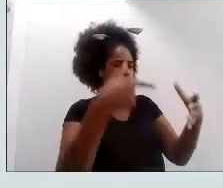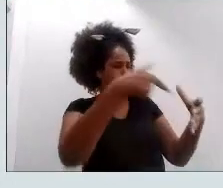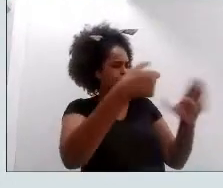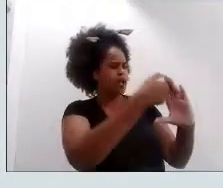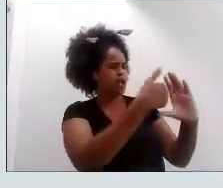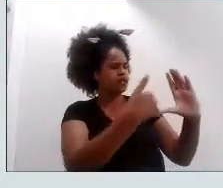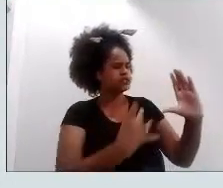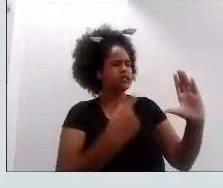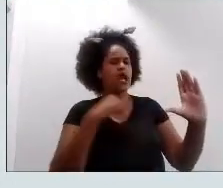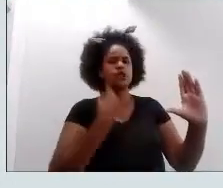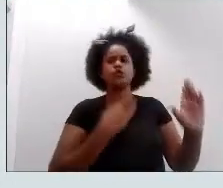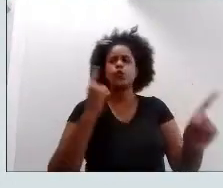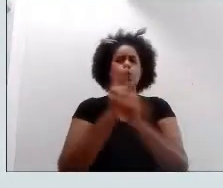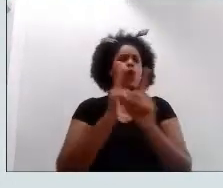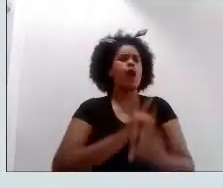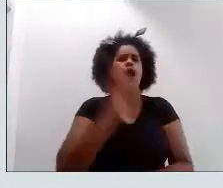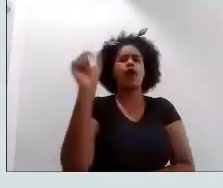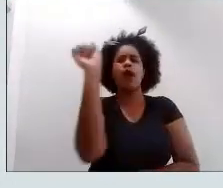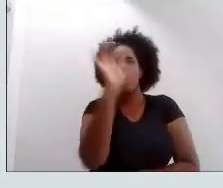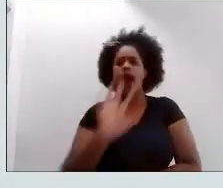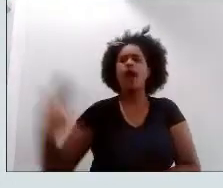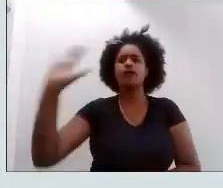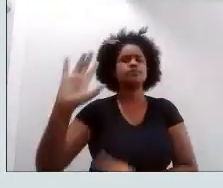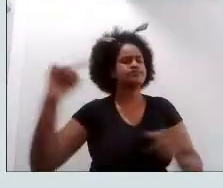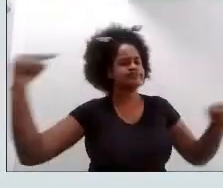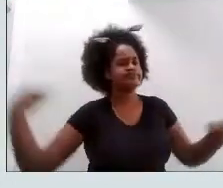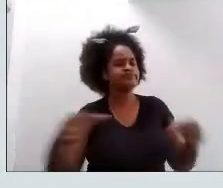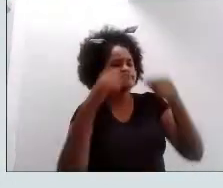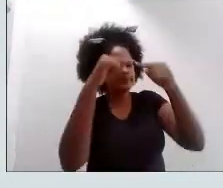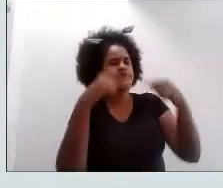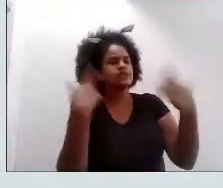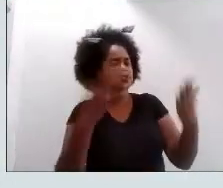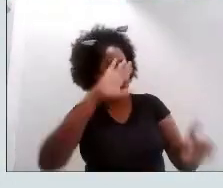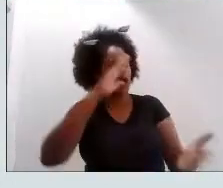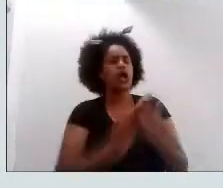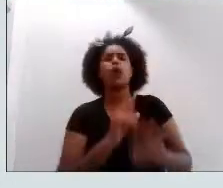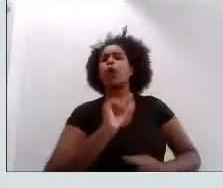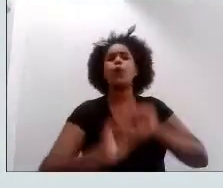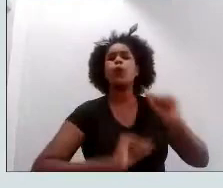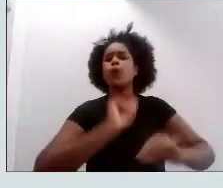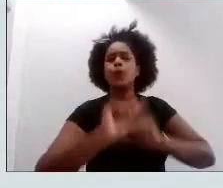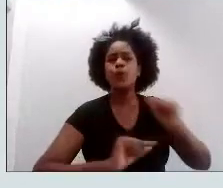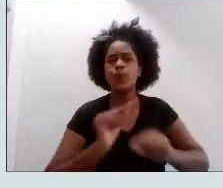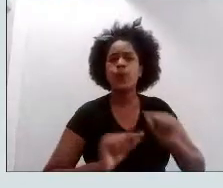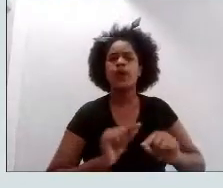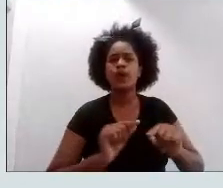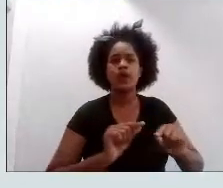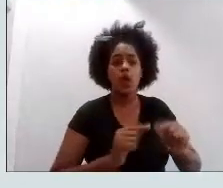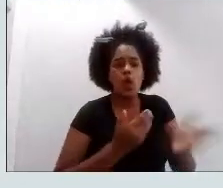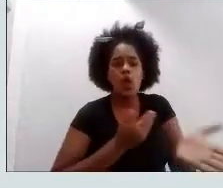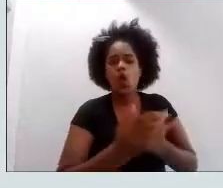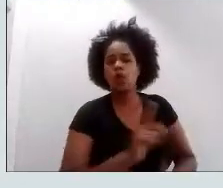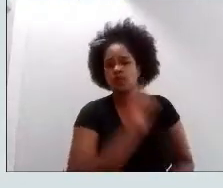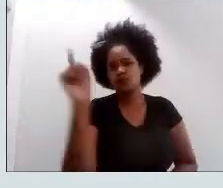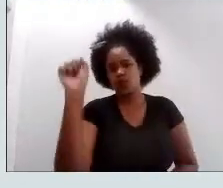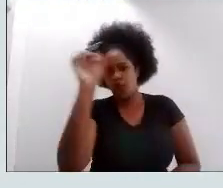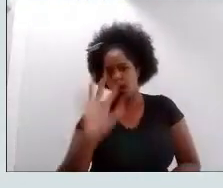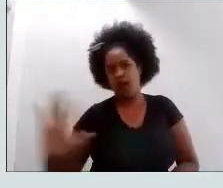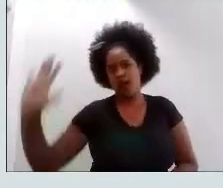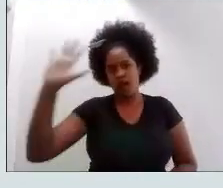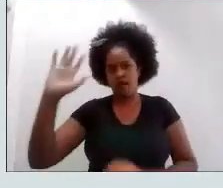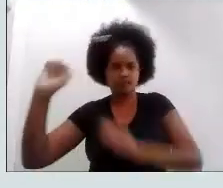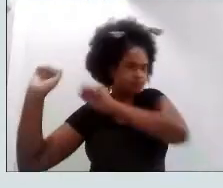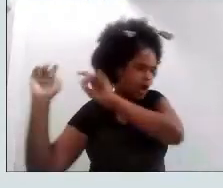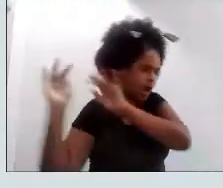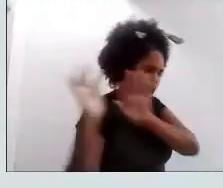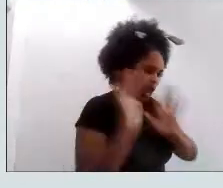encontra lá na Ásia, então a gente deve acreditar que esses vieram lá da Ásia. Então, é a partir do trabalho nesses